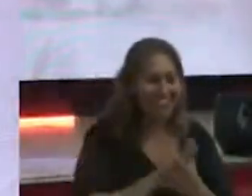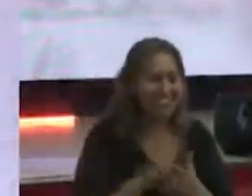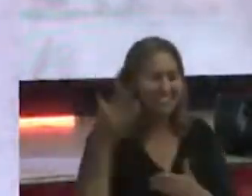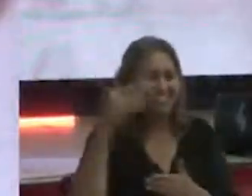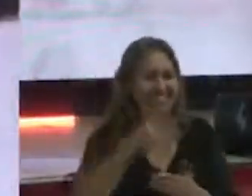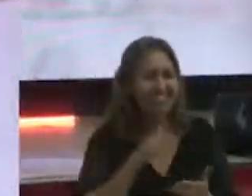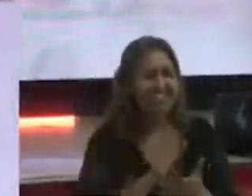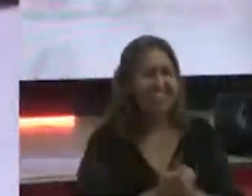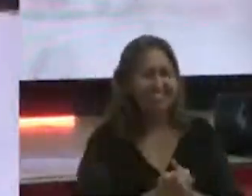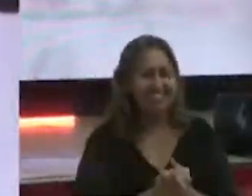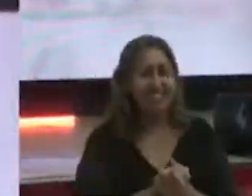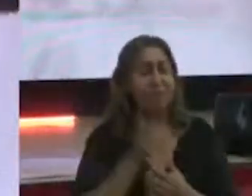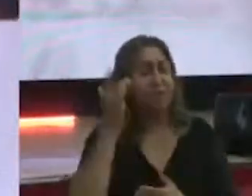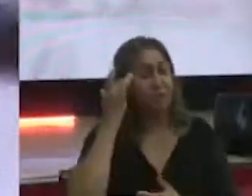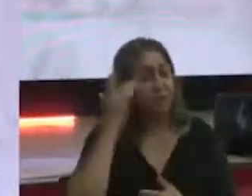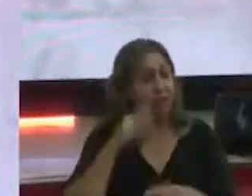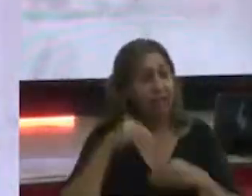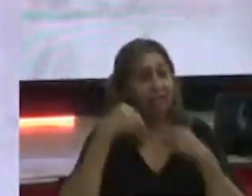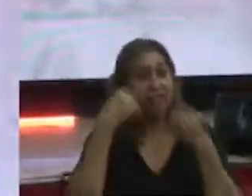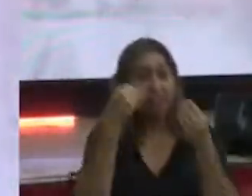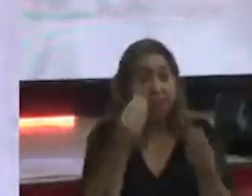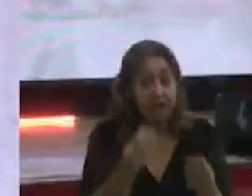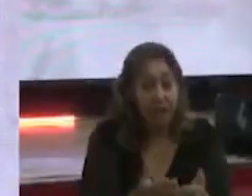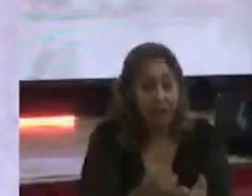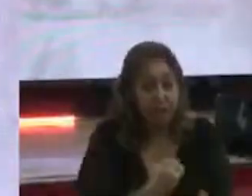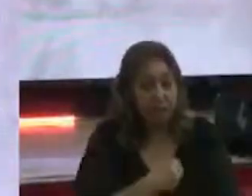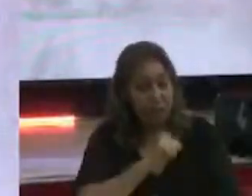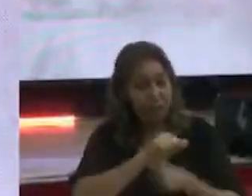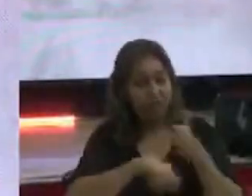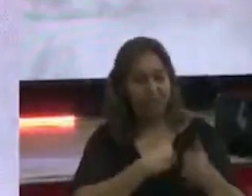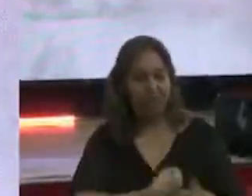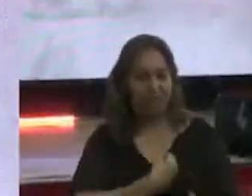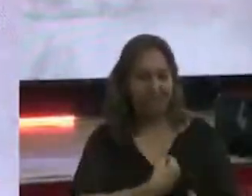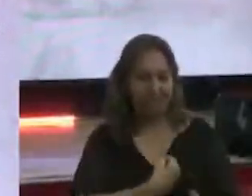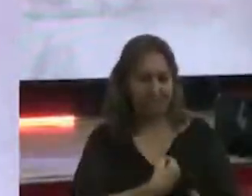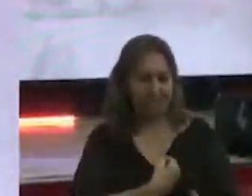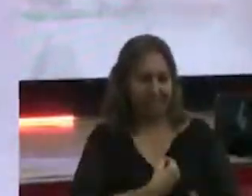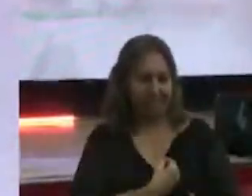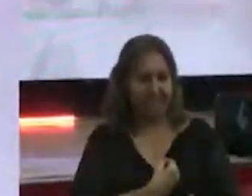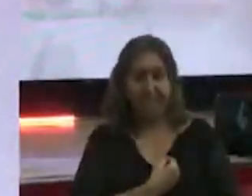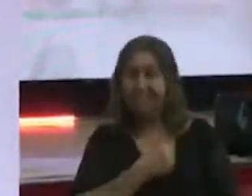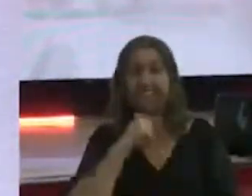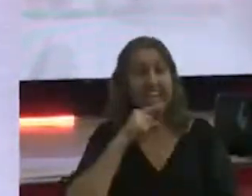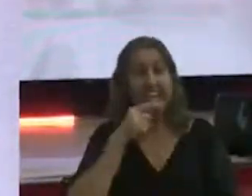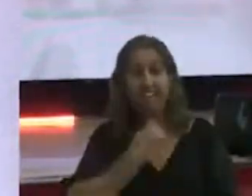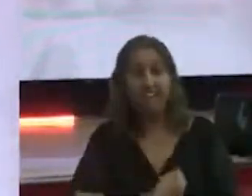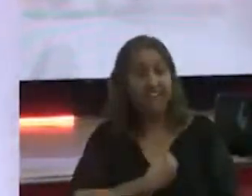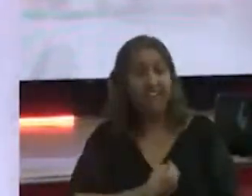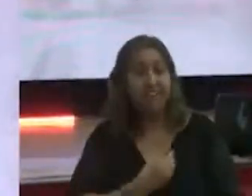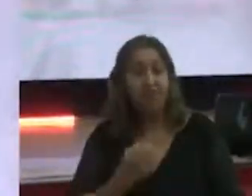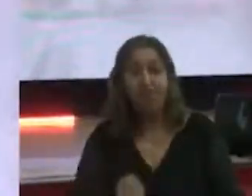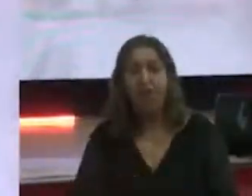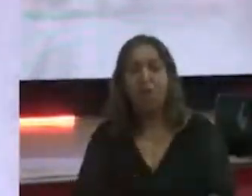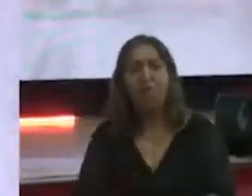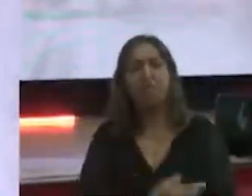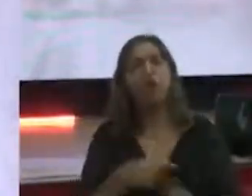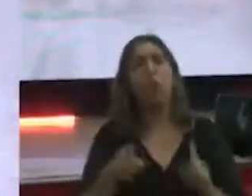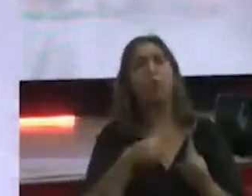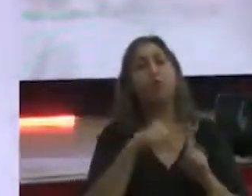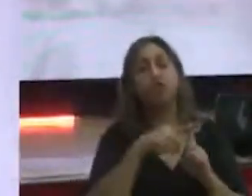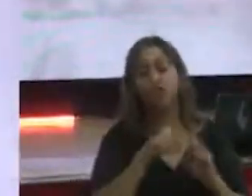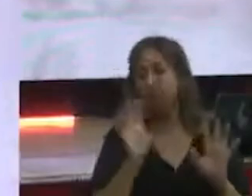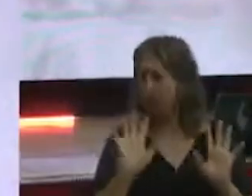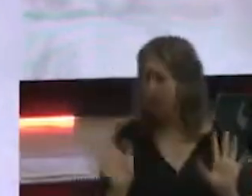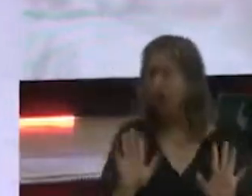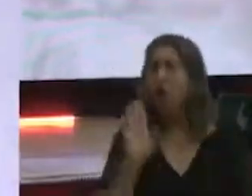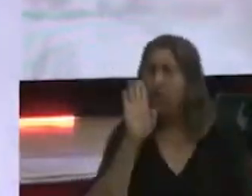humor isso é natural Ninguém Vive um plano só de Uma emoção positiva o que eu tô querendo